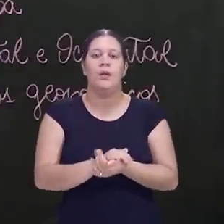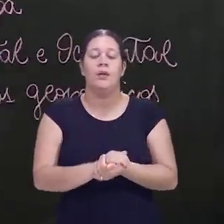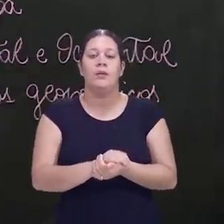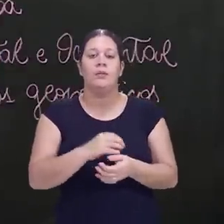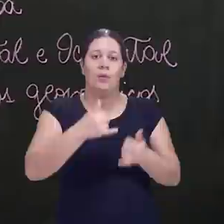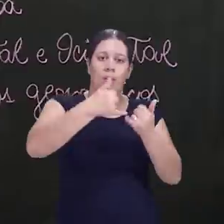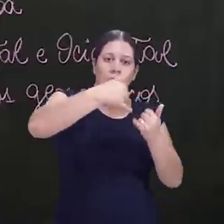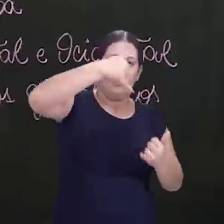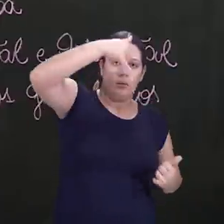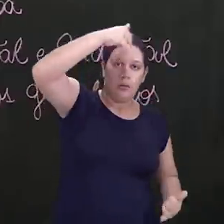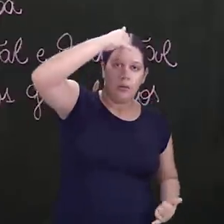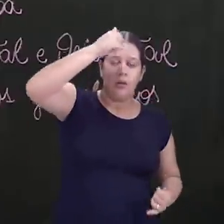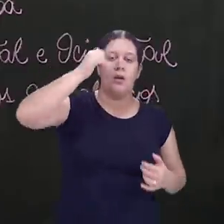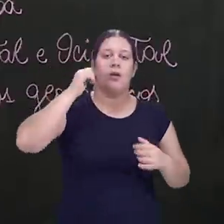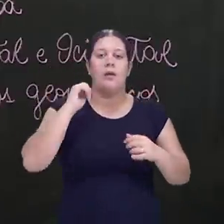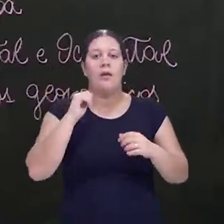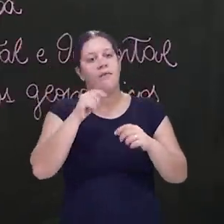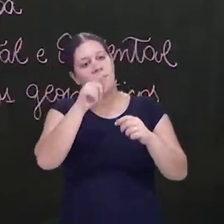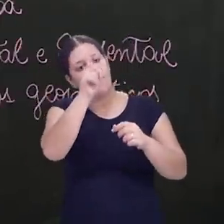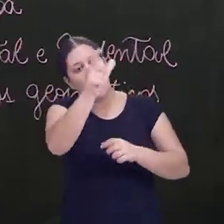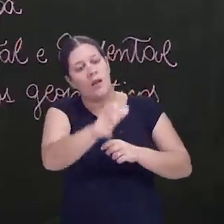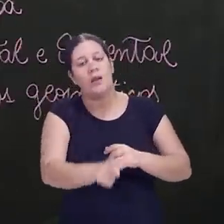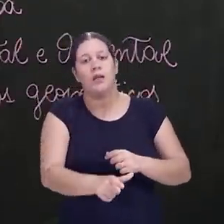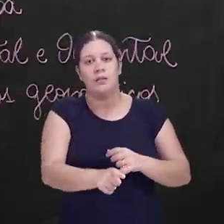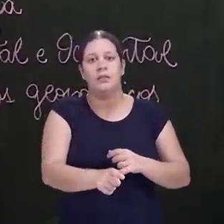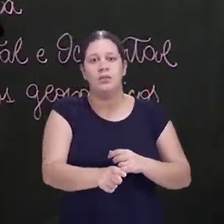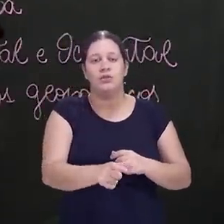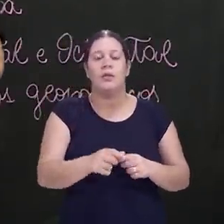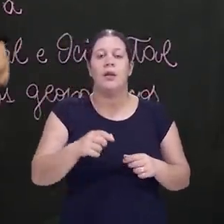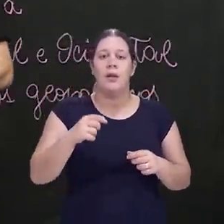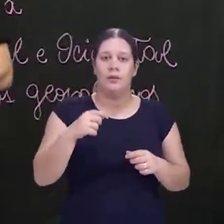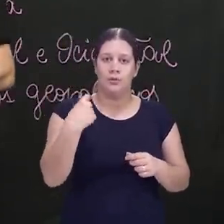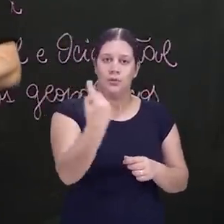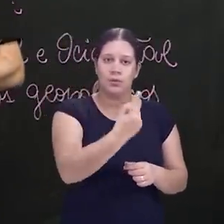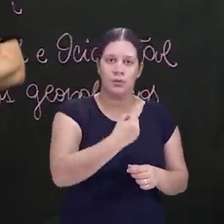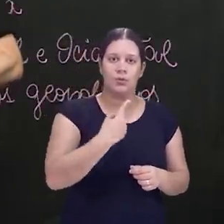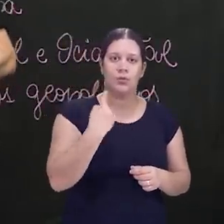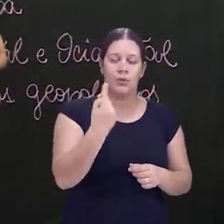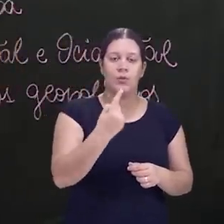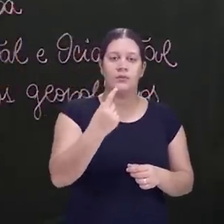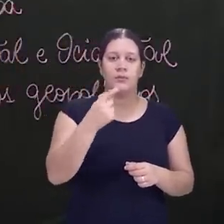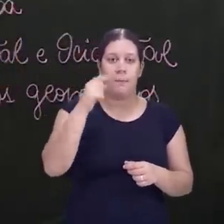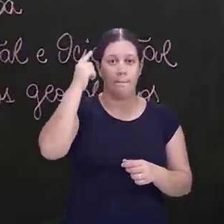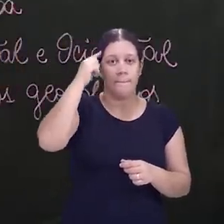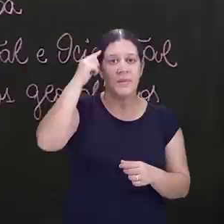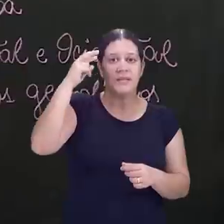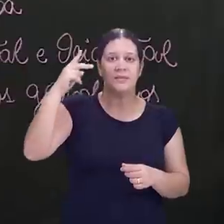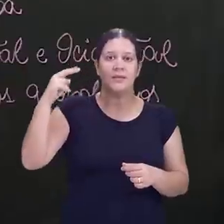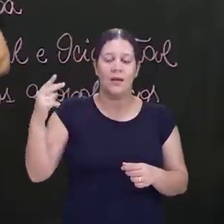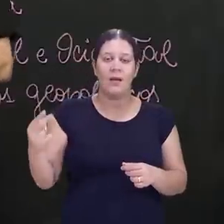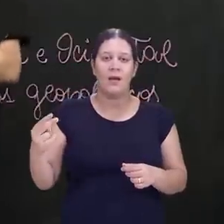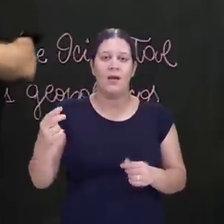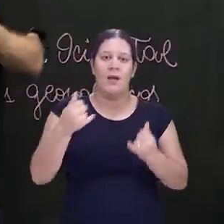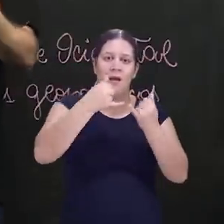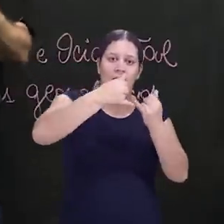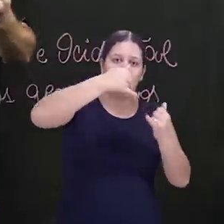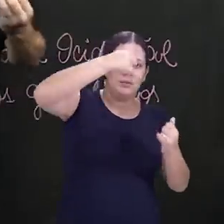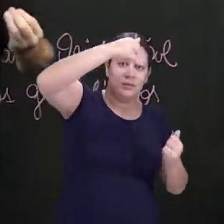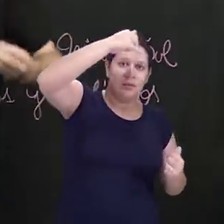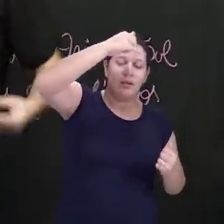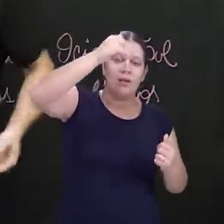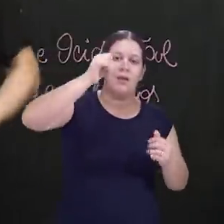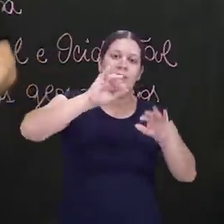de Greenwich que vai fazer essa característica. Mas se a gente parar para pensar, essa linha está muito mais afastada, a linha que divide